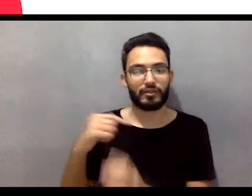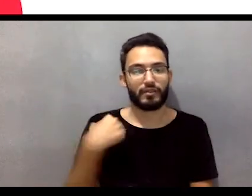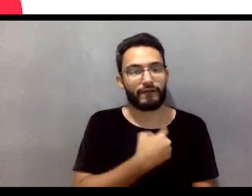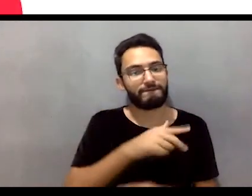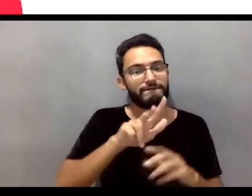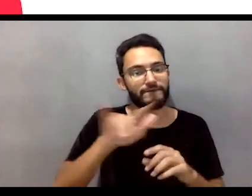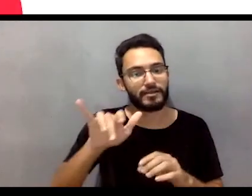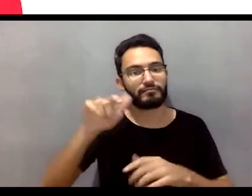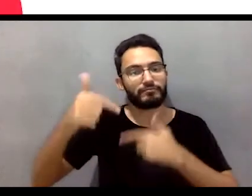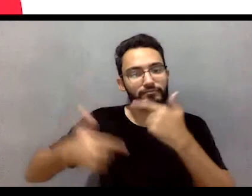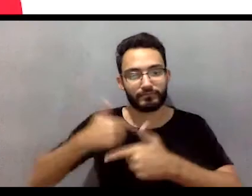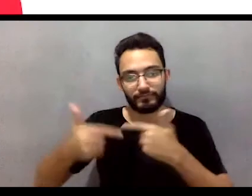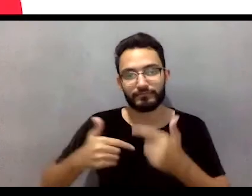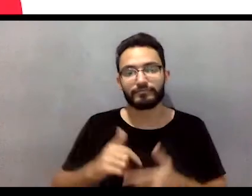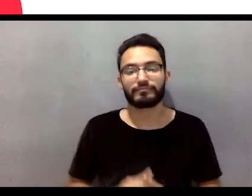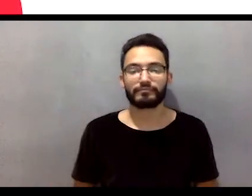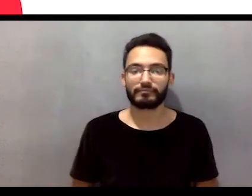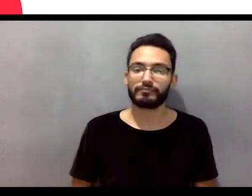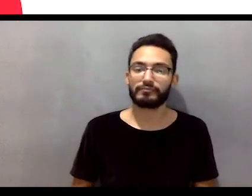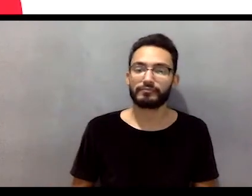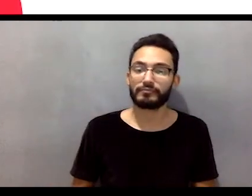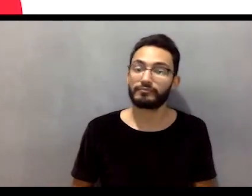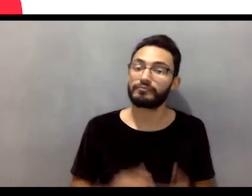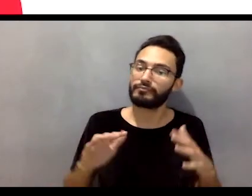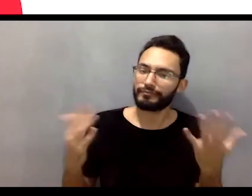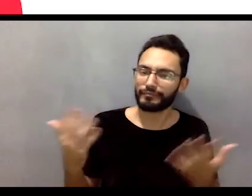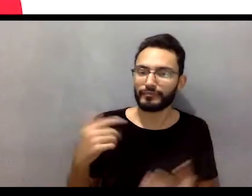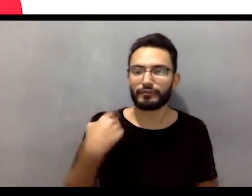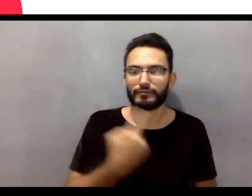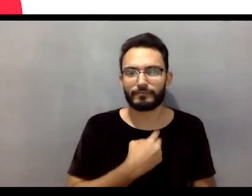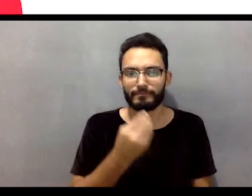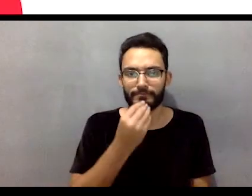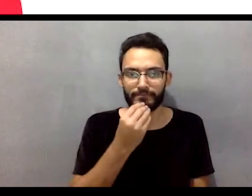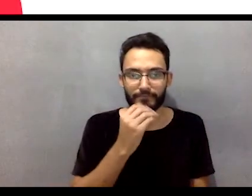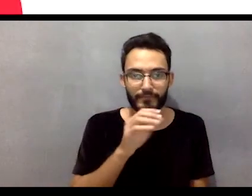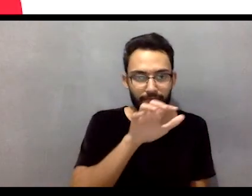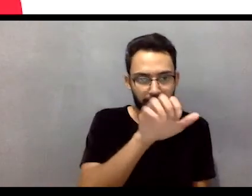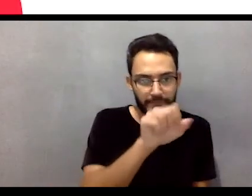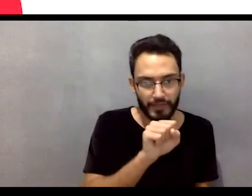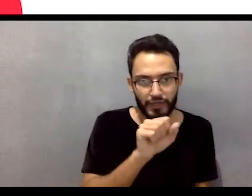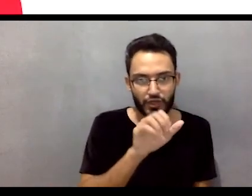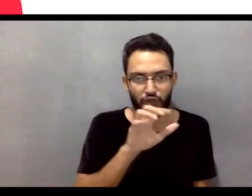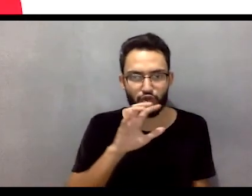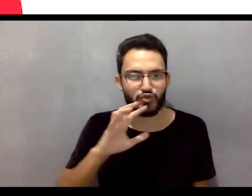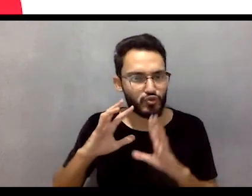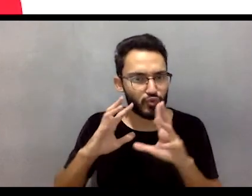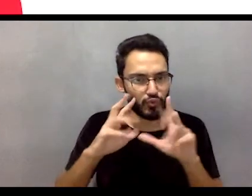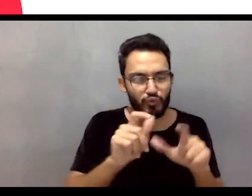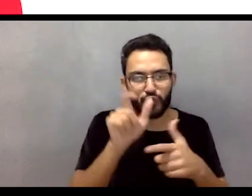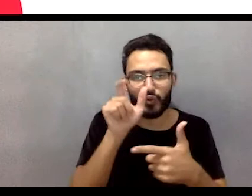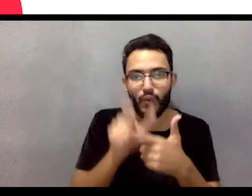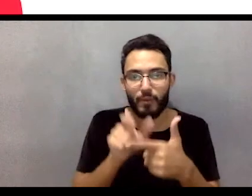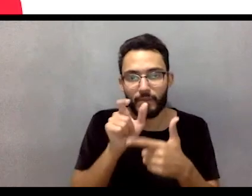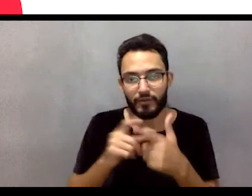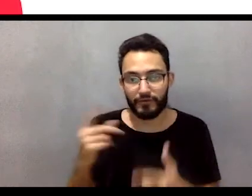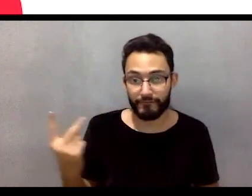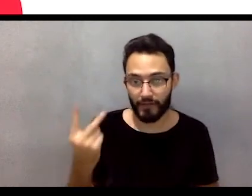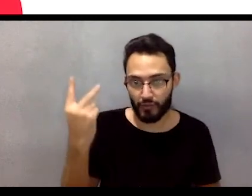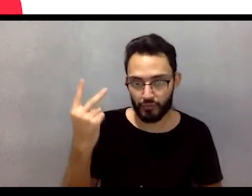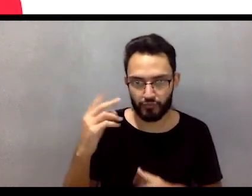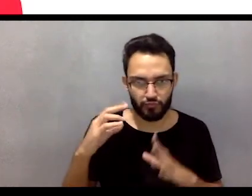fazer. Então, aí a gente pega todos os nossos componentes de